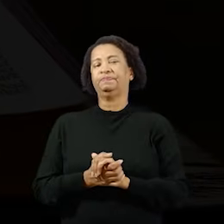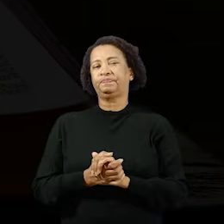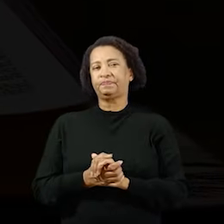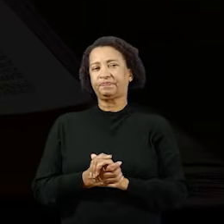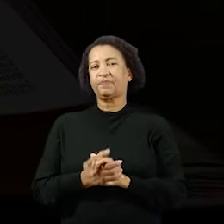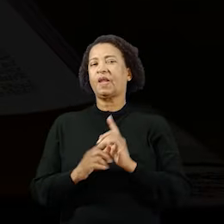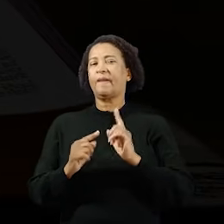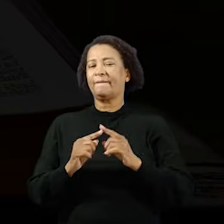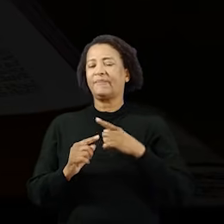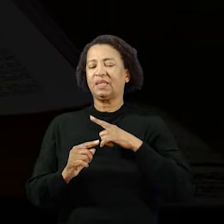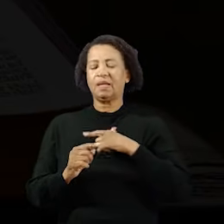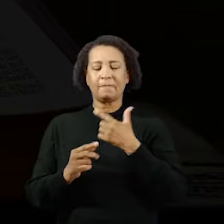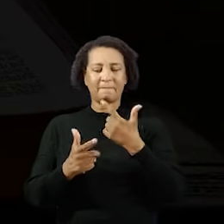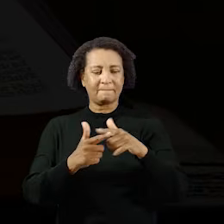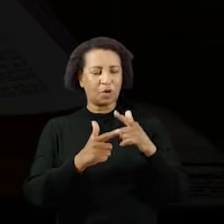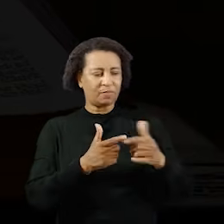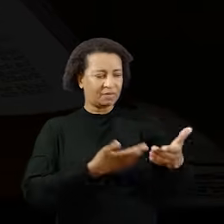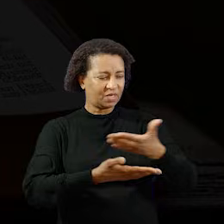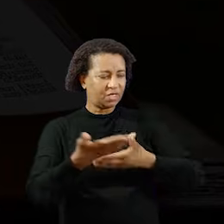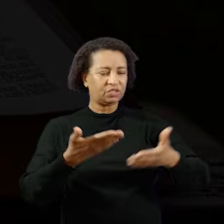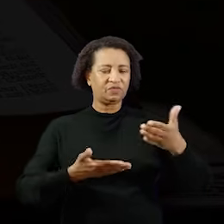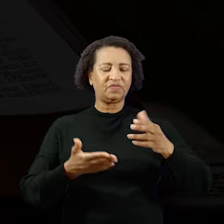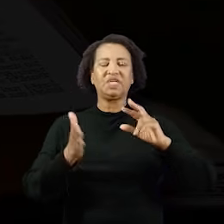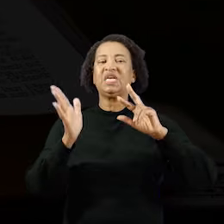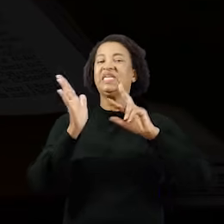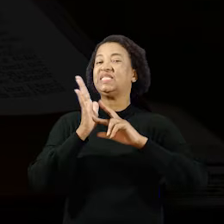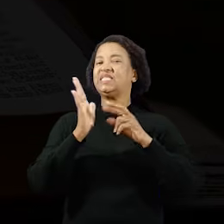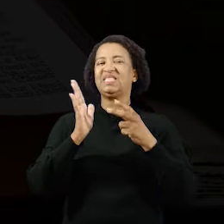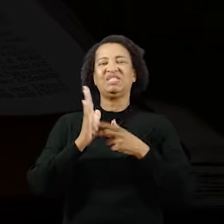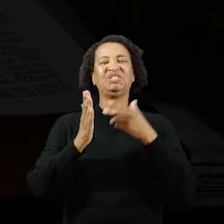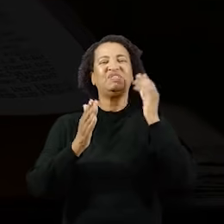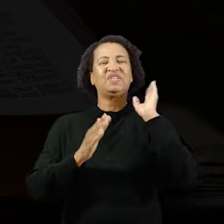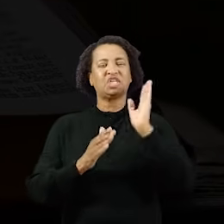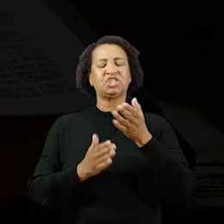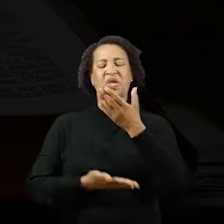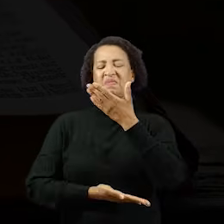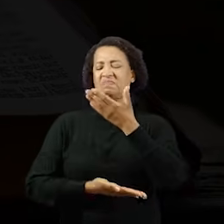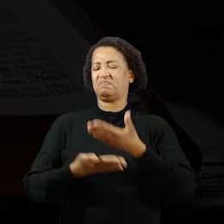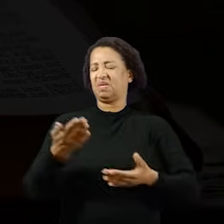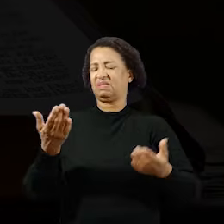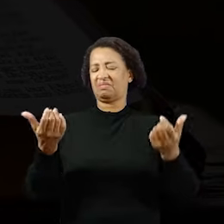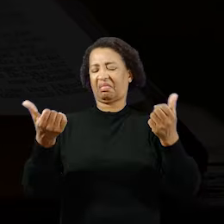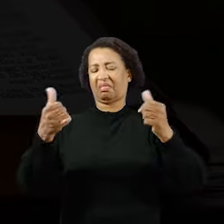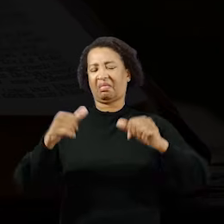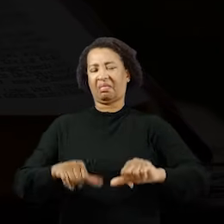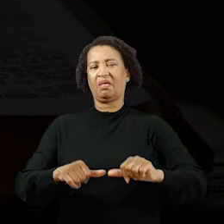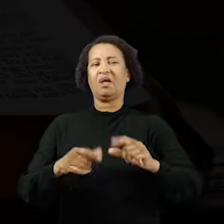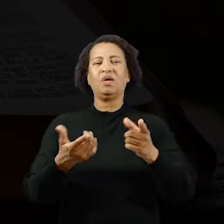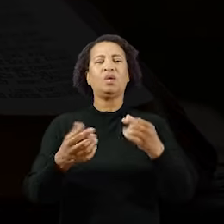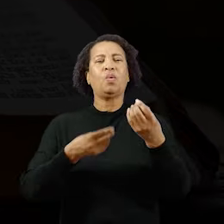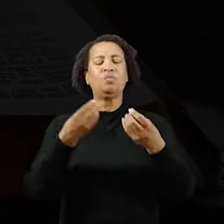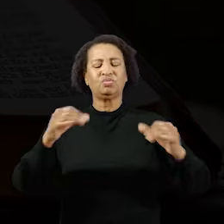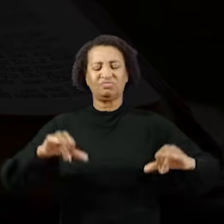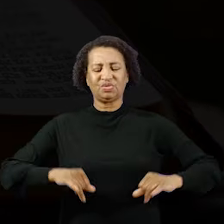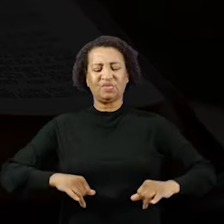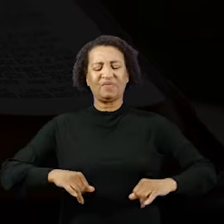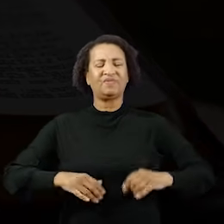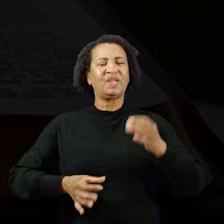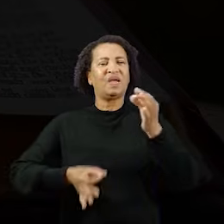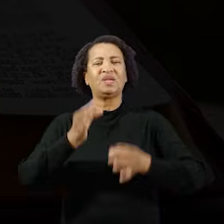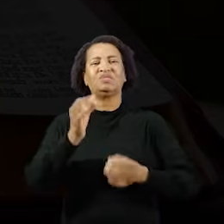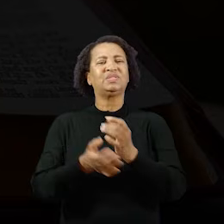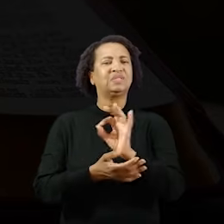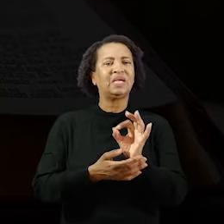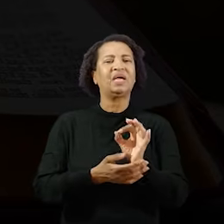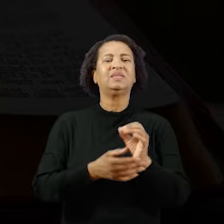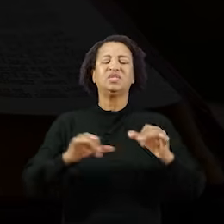haver litígios entre vocês já significa uma completa derrota. Por que não preferem sofrer a injustiça? Por